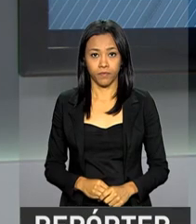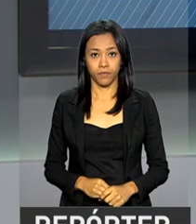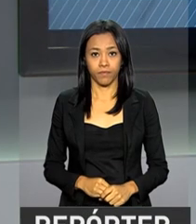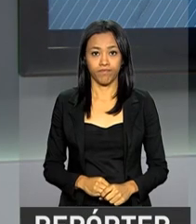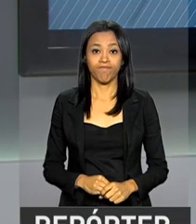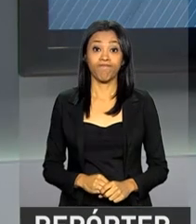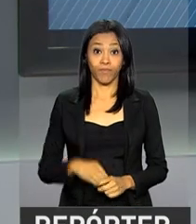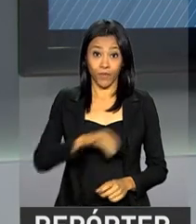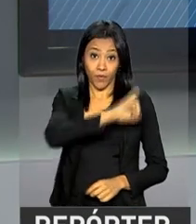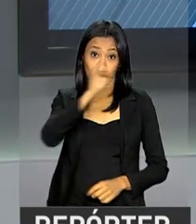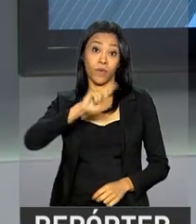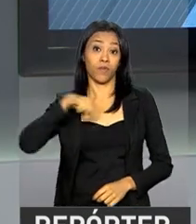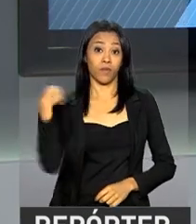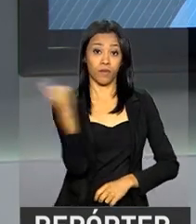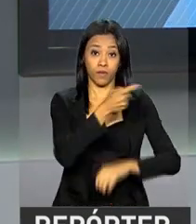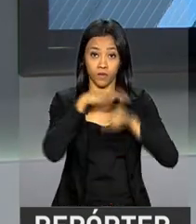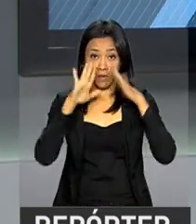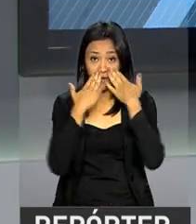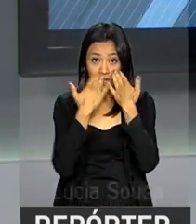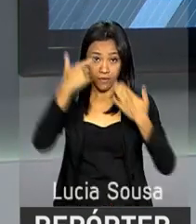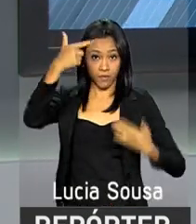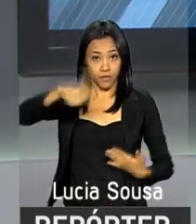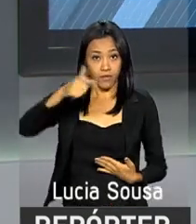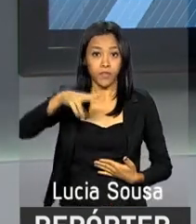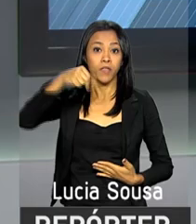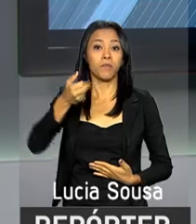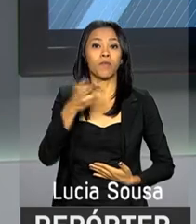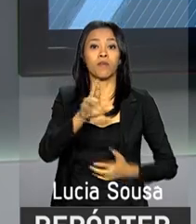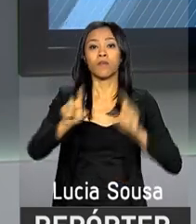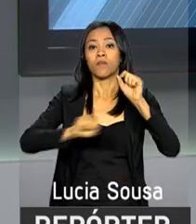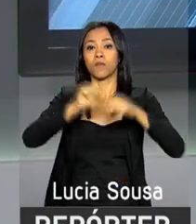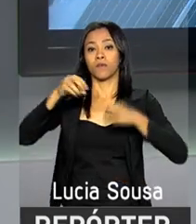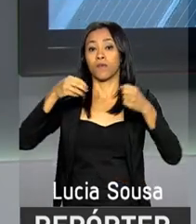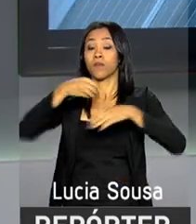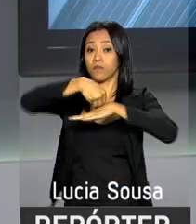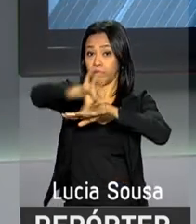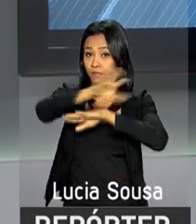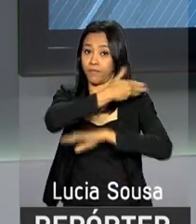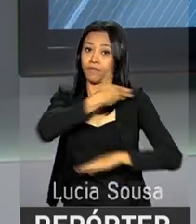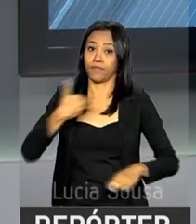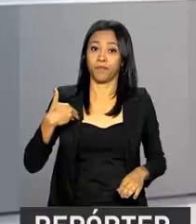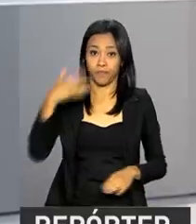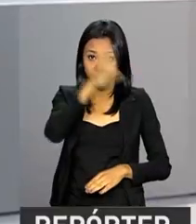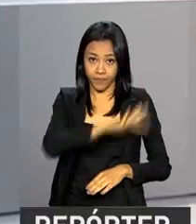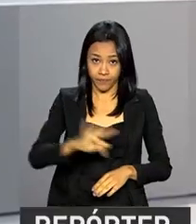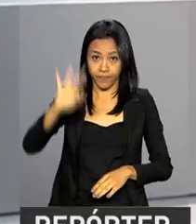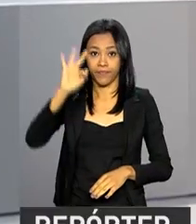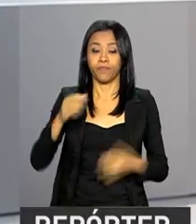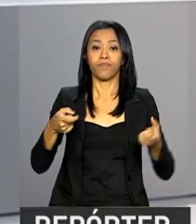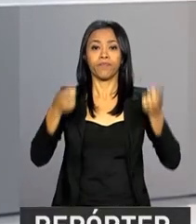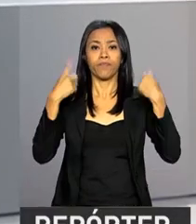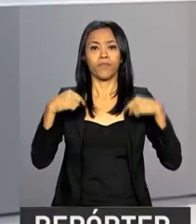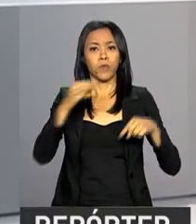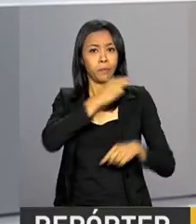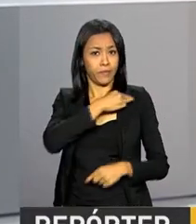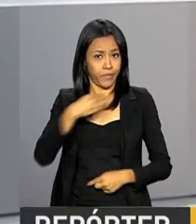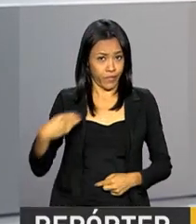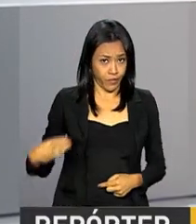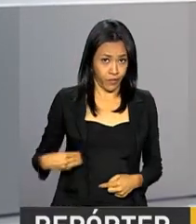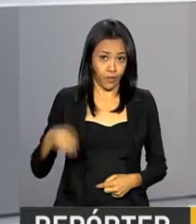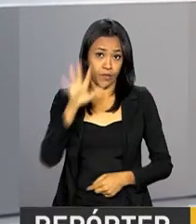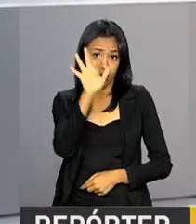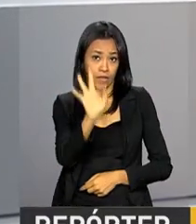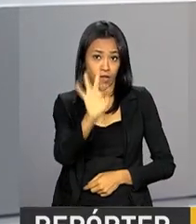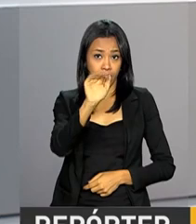o la no ar mais uma edição do repórter nbr com as notícias do governo federal o ministro da fazenda henrique